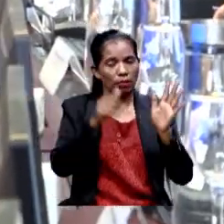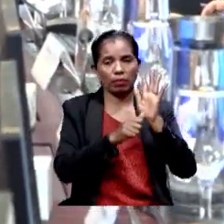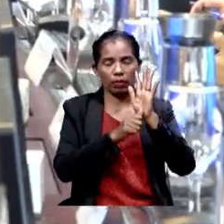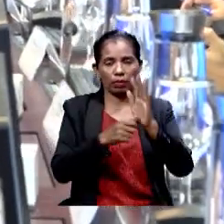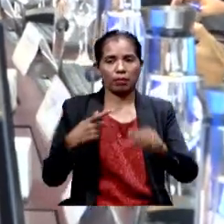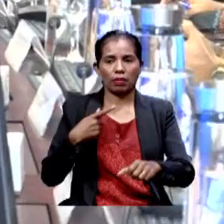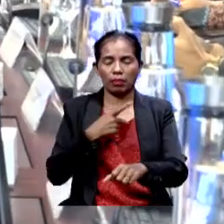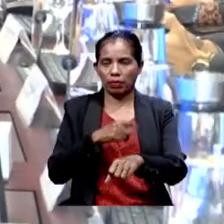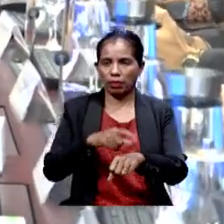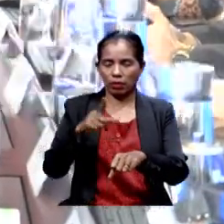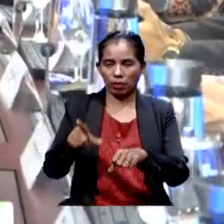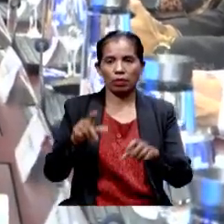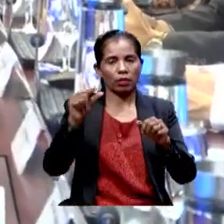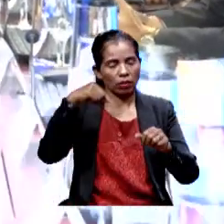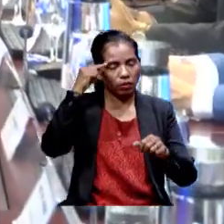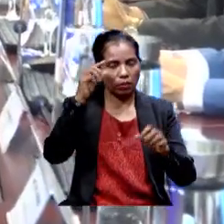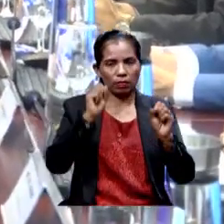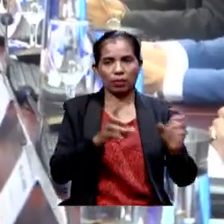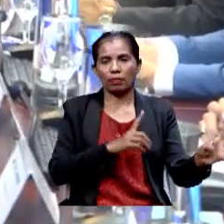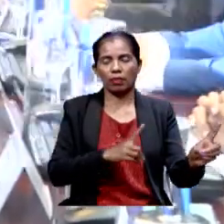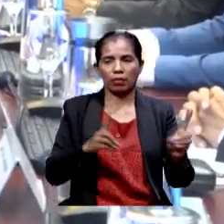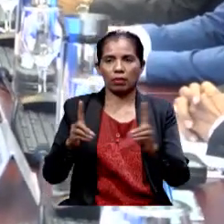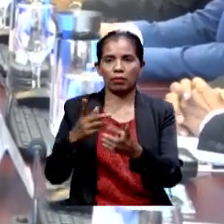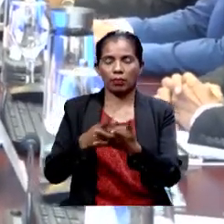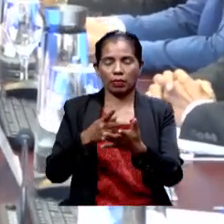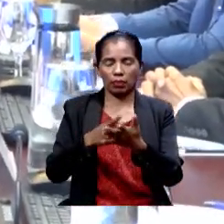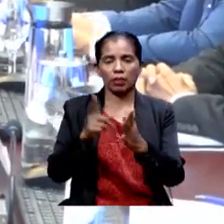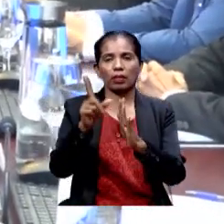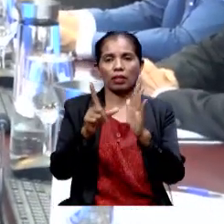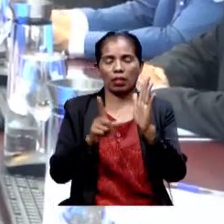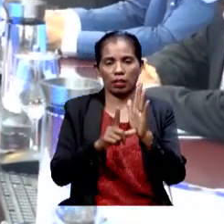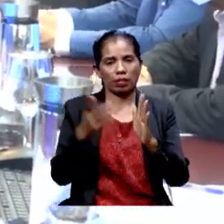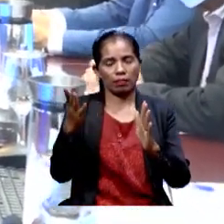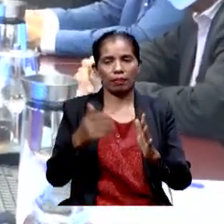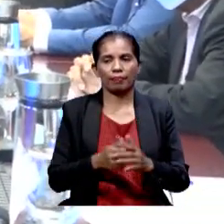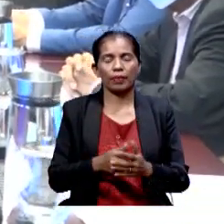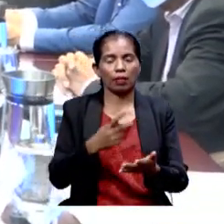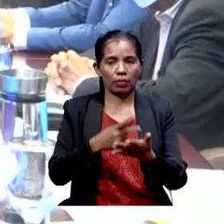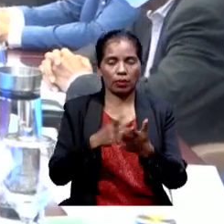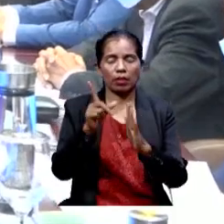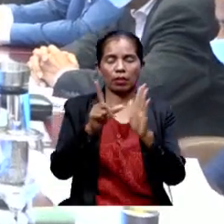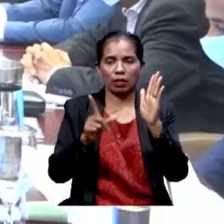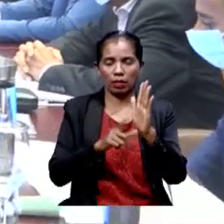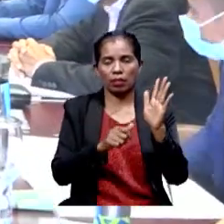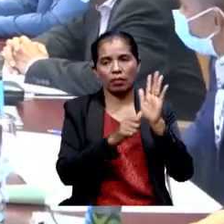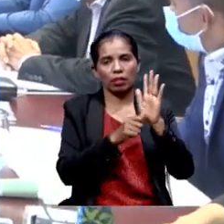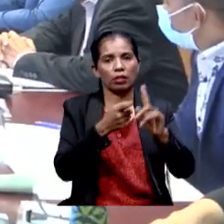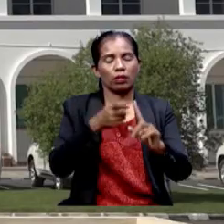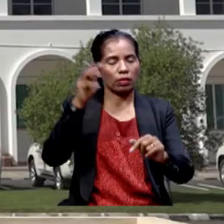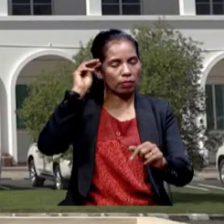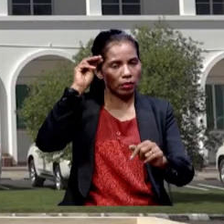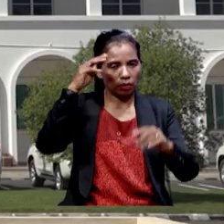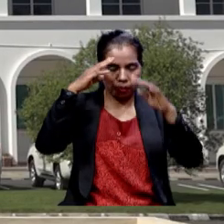retan autorização no né, governo bele implementa ona projeto proposta lei né. Enquanto projeto proposta lei né, apresenta o se ministro